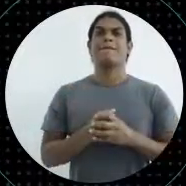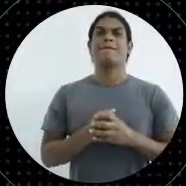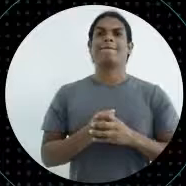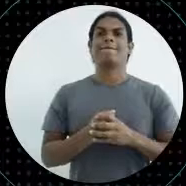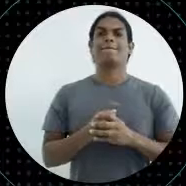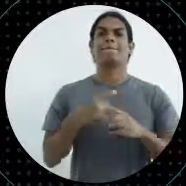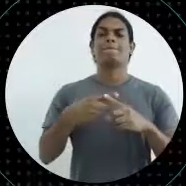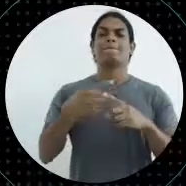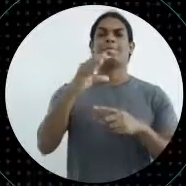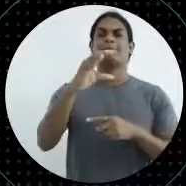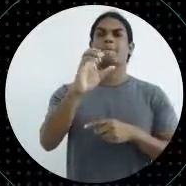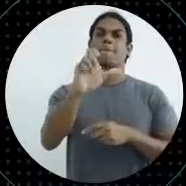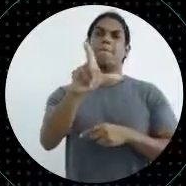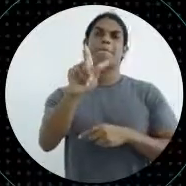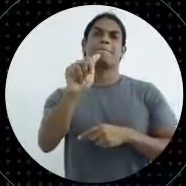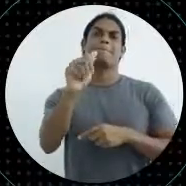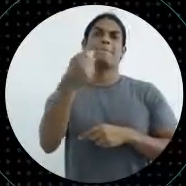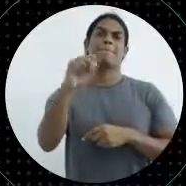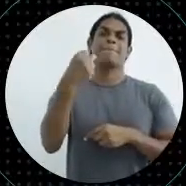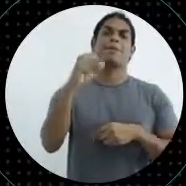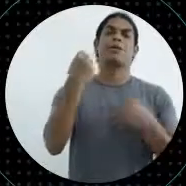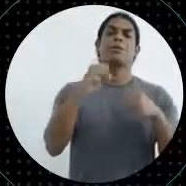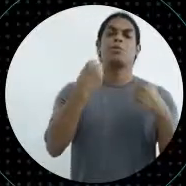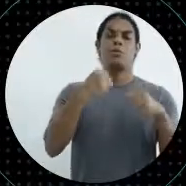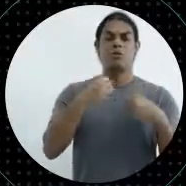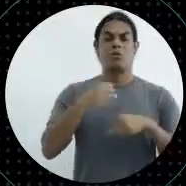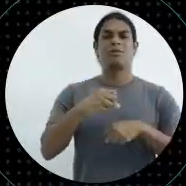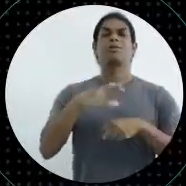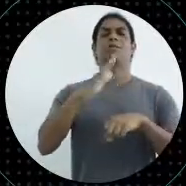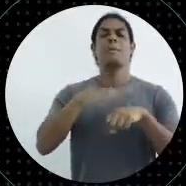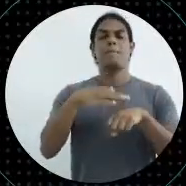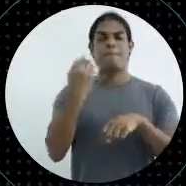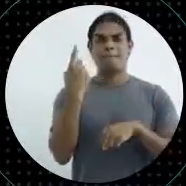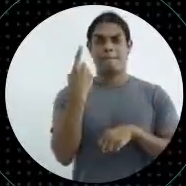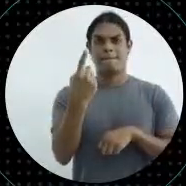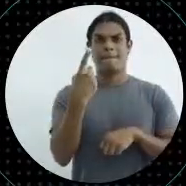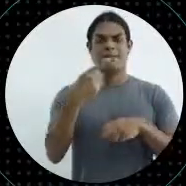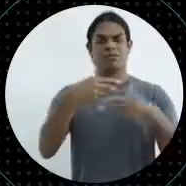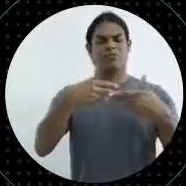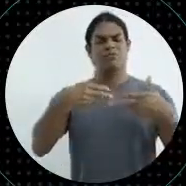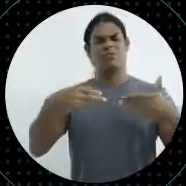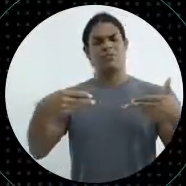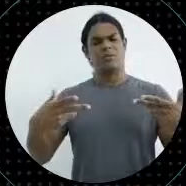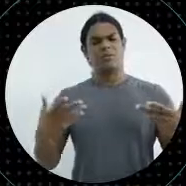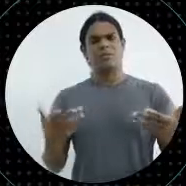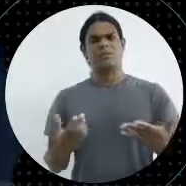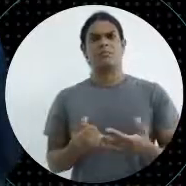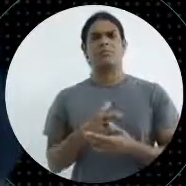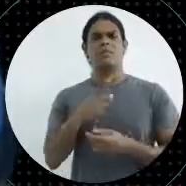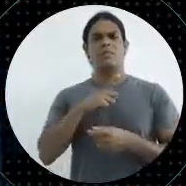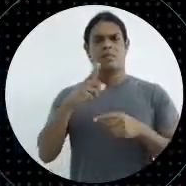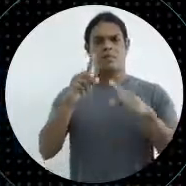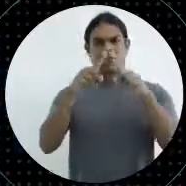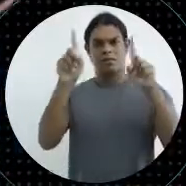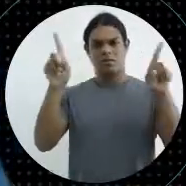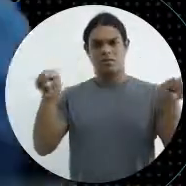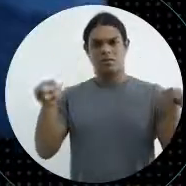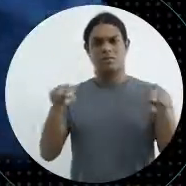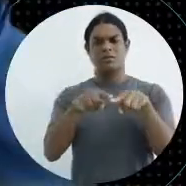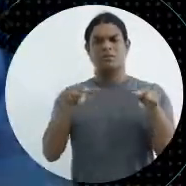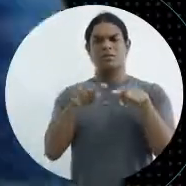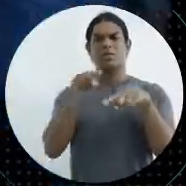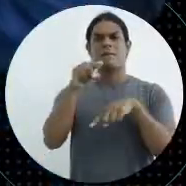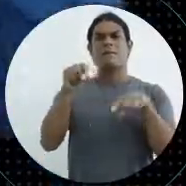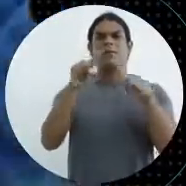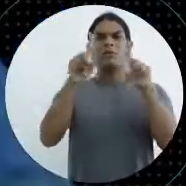pode ser um ou mais, os atributos que tenham a class retângulo. Então a gente coloca ponto